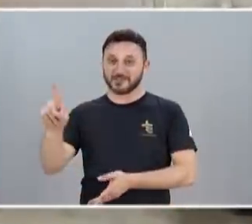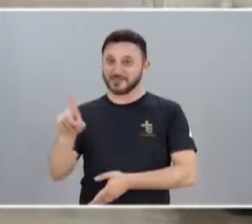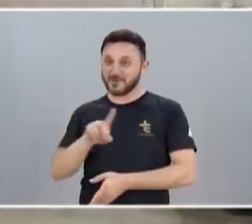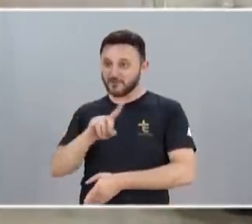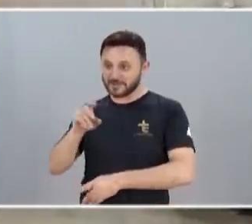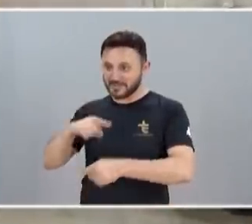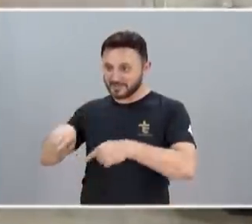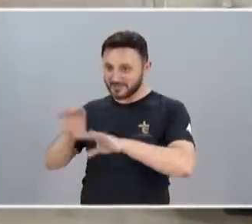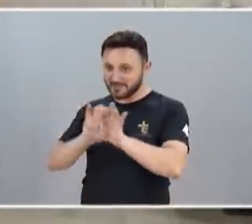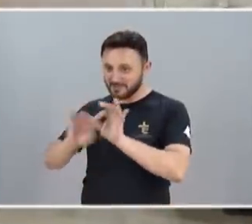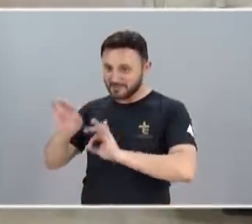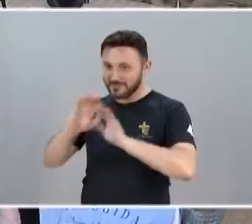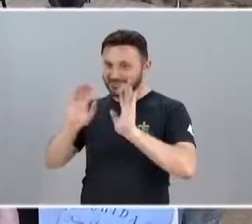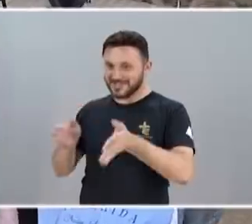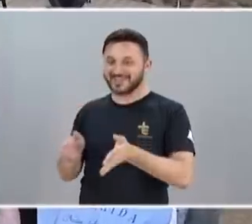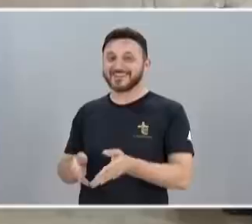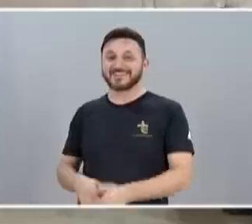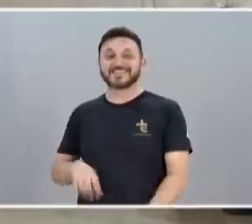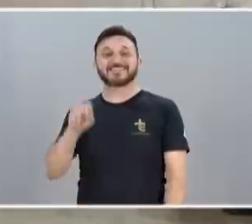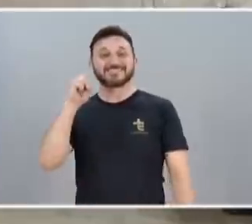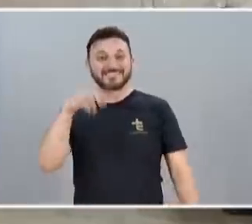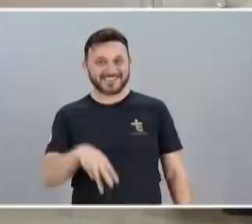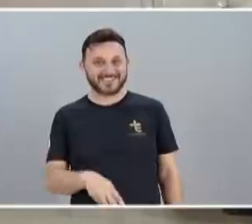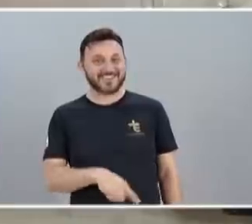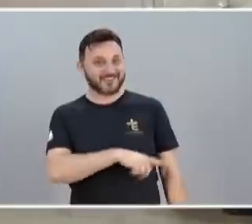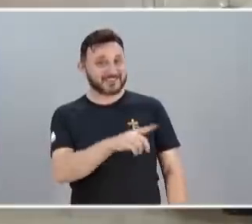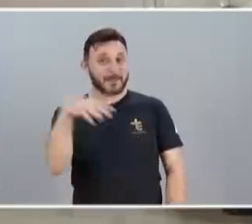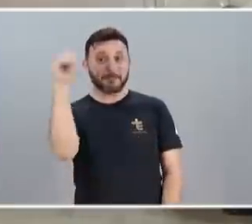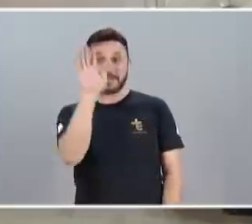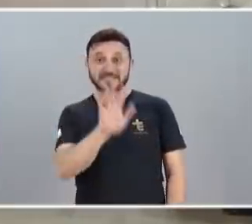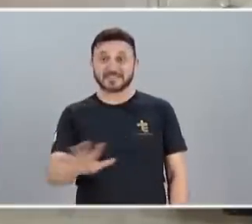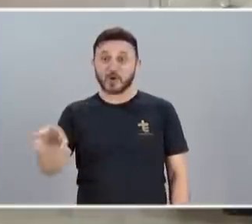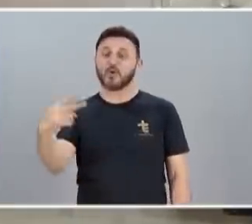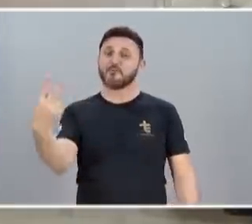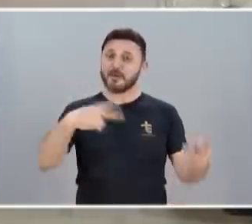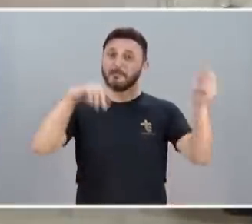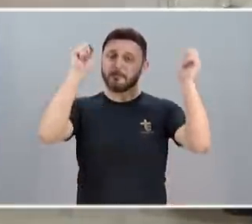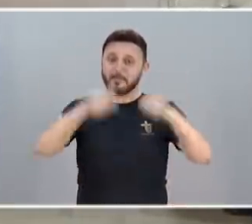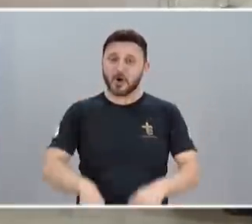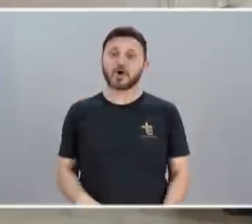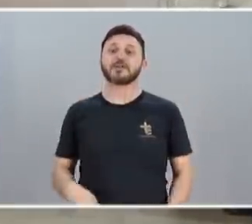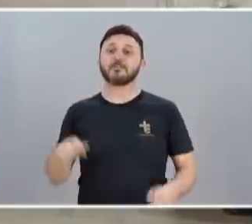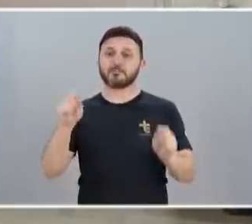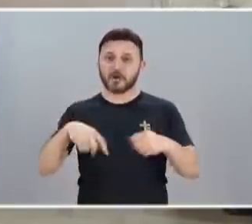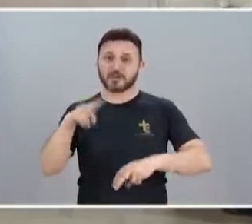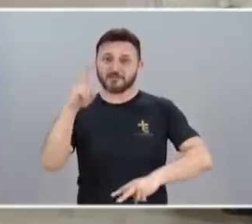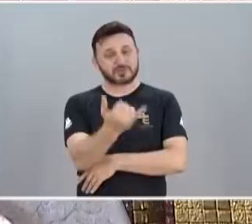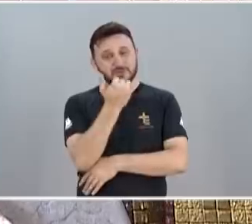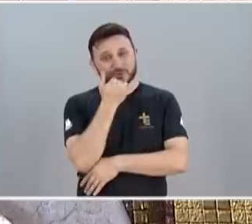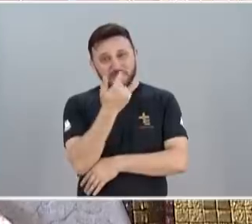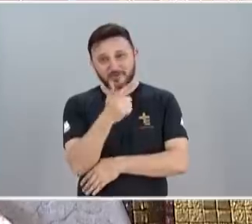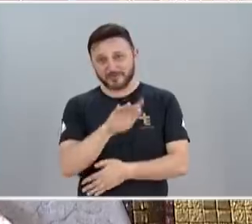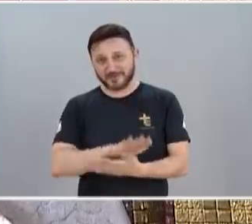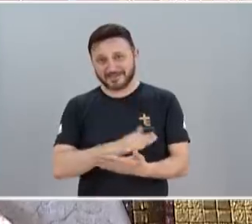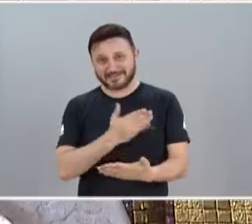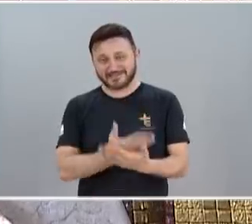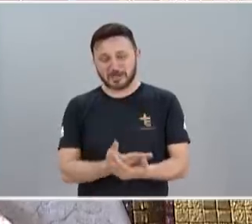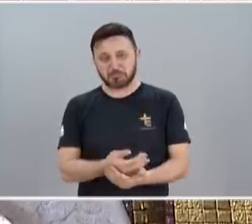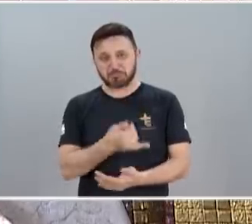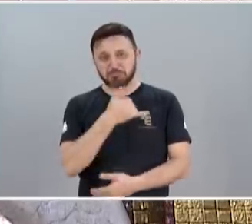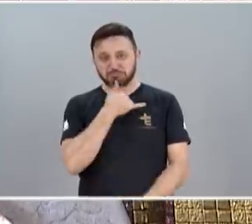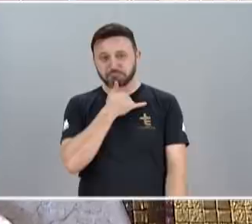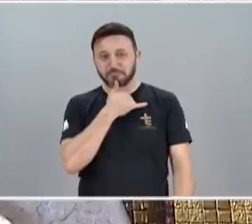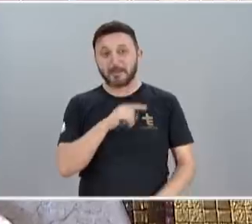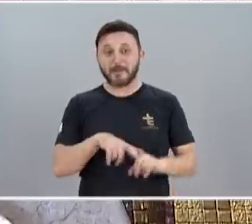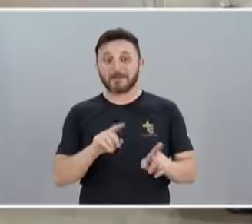né? Diga sim! Sim! E você de todo o Brasil vai poder acompanhar, pode acompanhar, nós vamos transmitir a partir das 5 horas